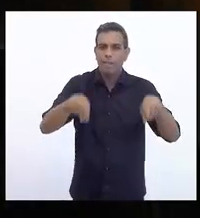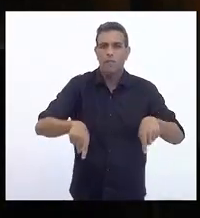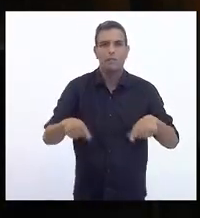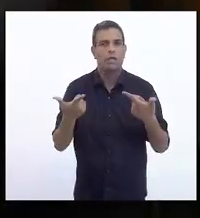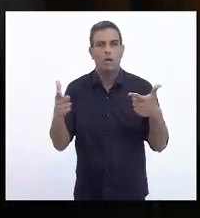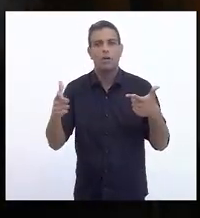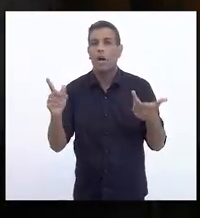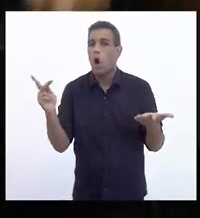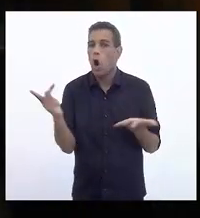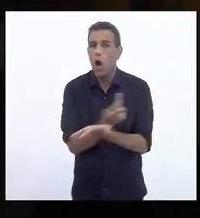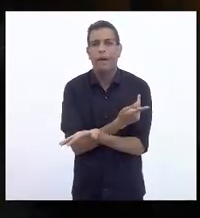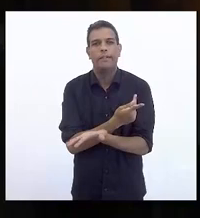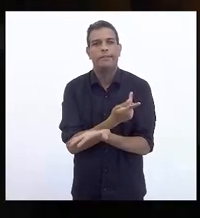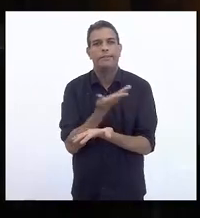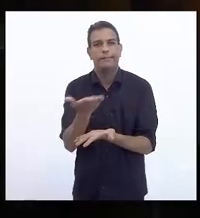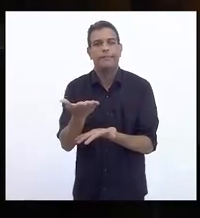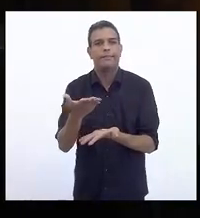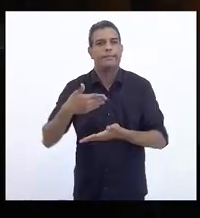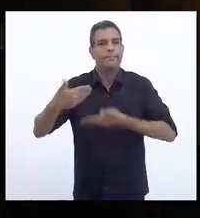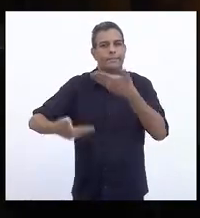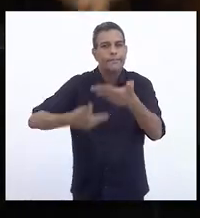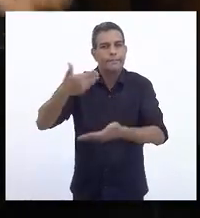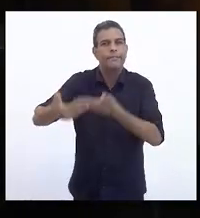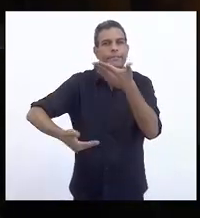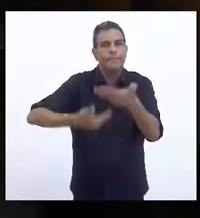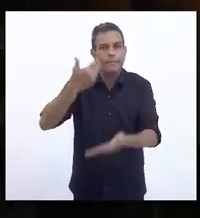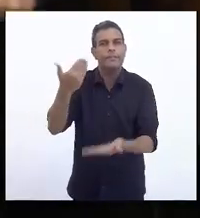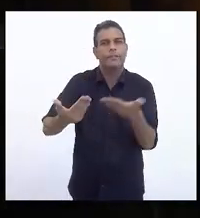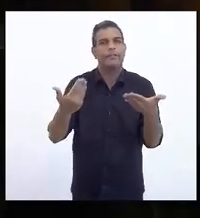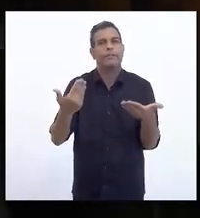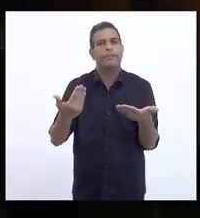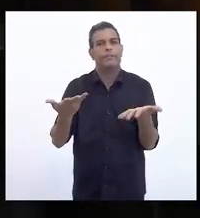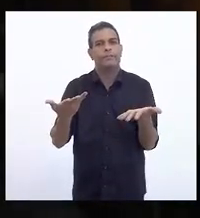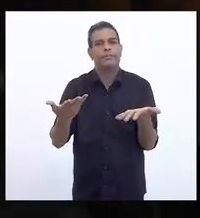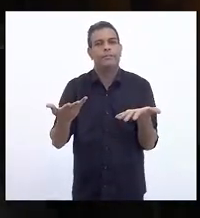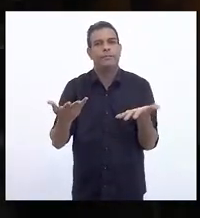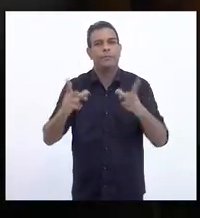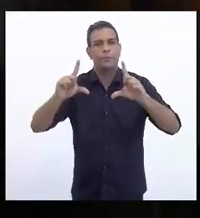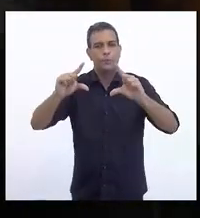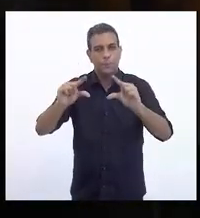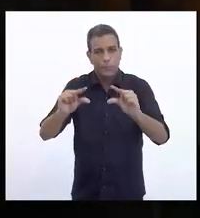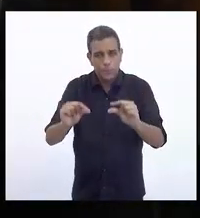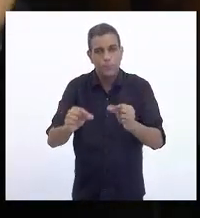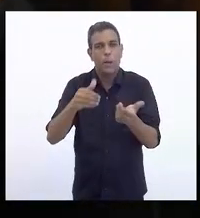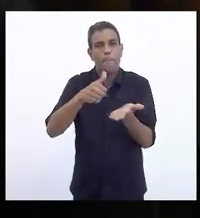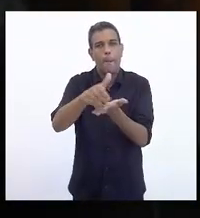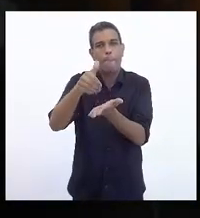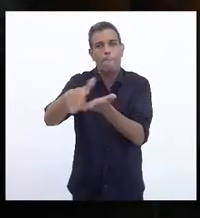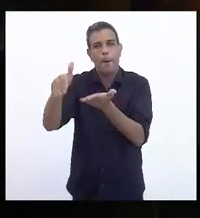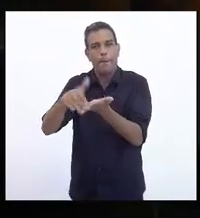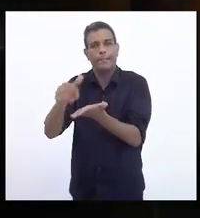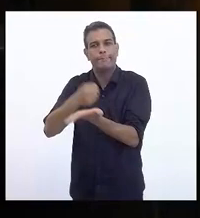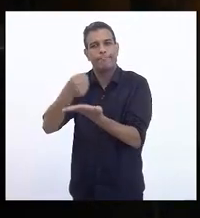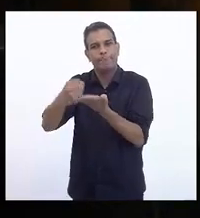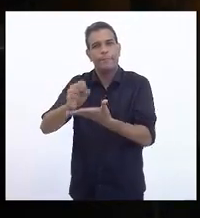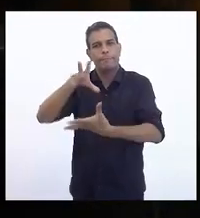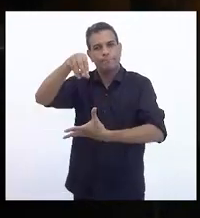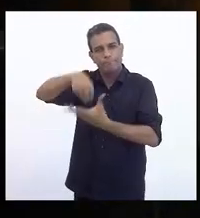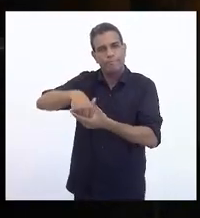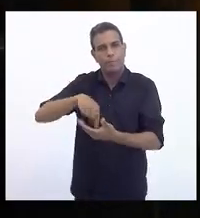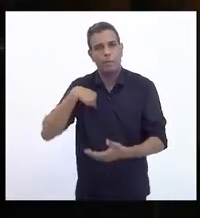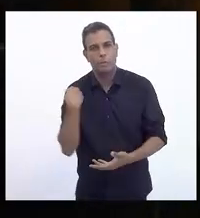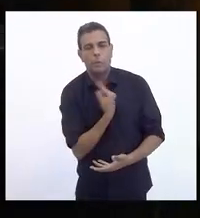não aconteceu, e cada dia, a cada dia, foram mortos por inanição. Essa que é a verdade dos fatos. Por isso, não